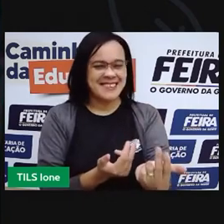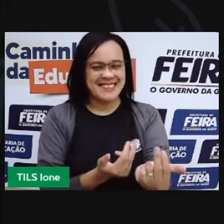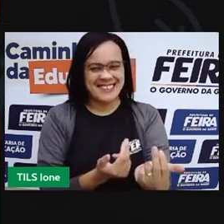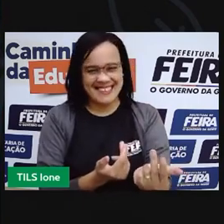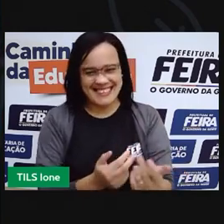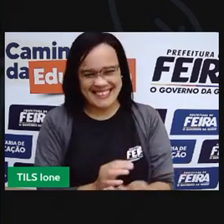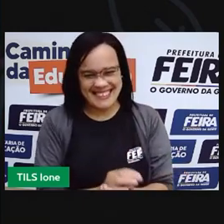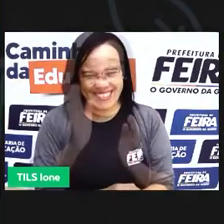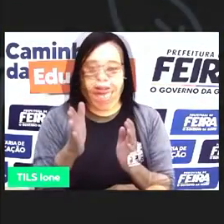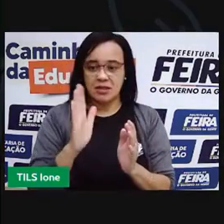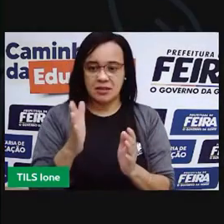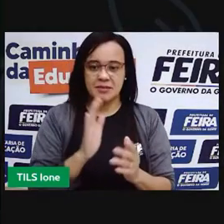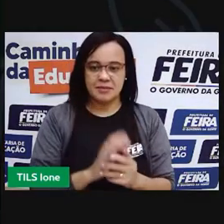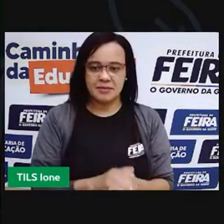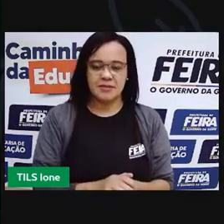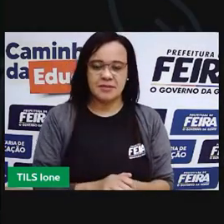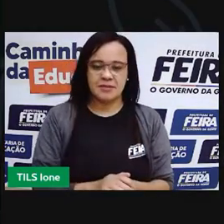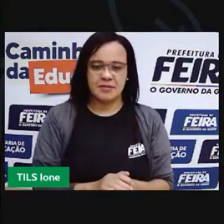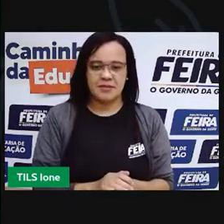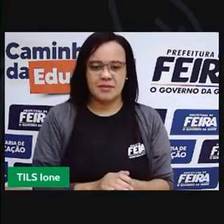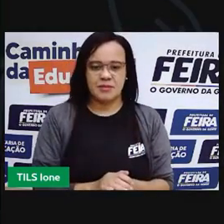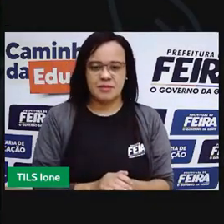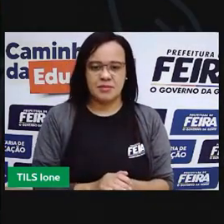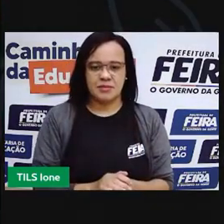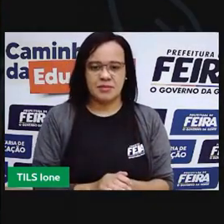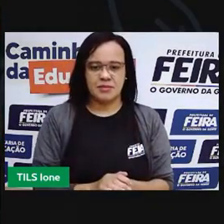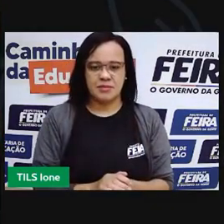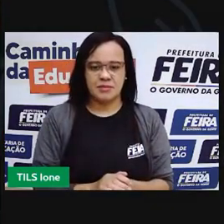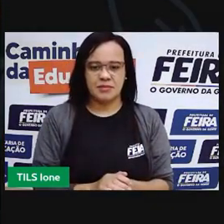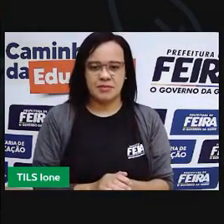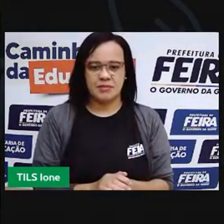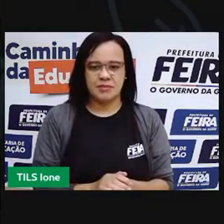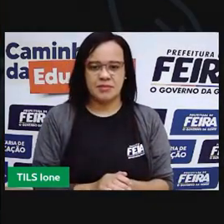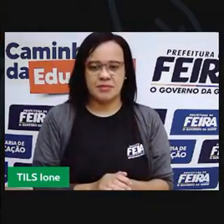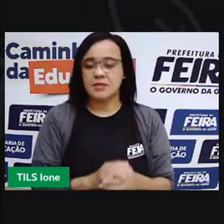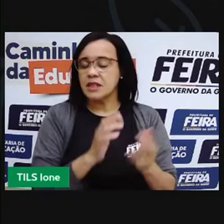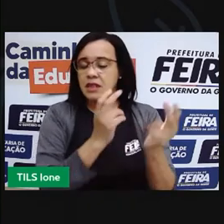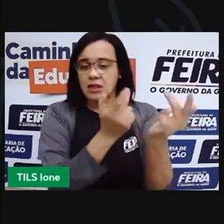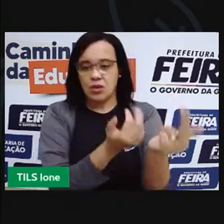cá. Eu vou vir aqui com a mão, ó,